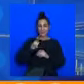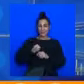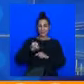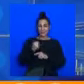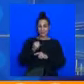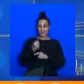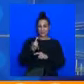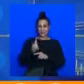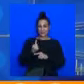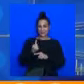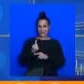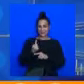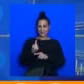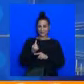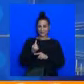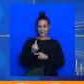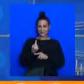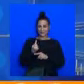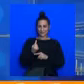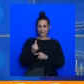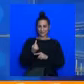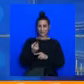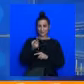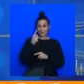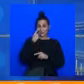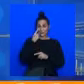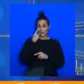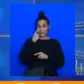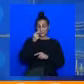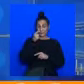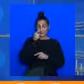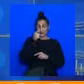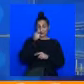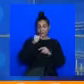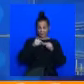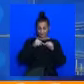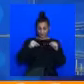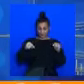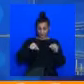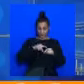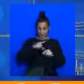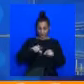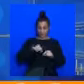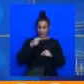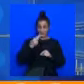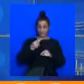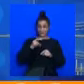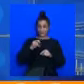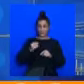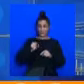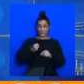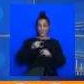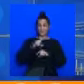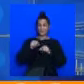81. Vermelha, 81. Hora de conferir as 20 dezenas sorteadas no concurso